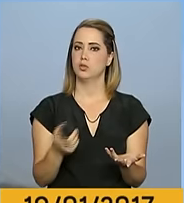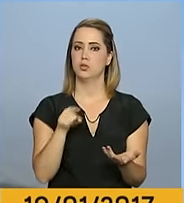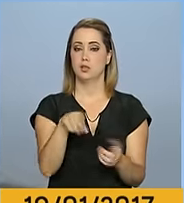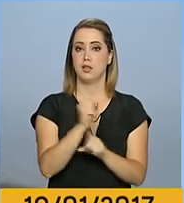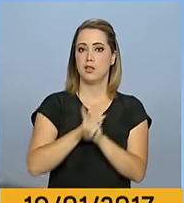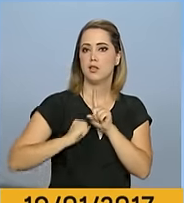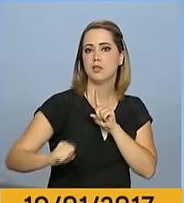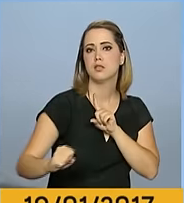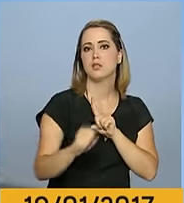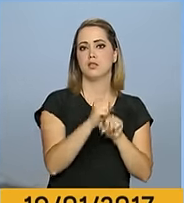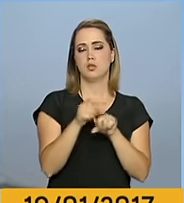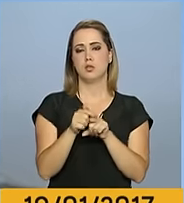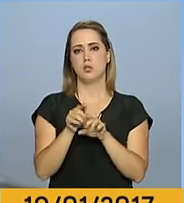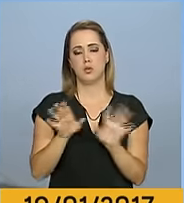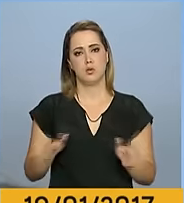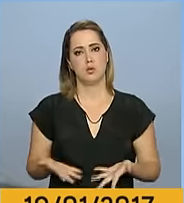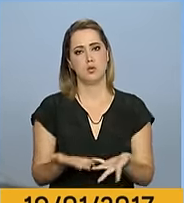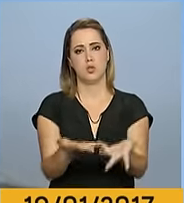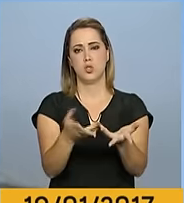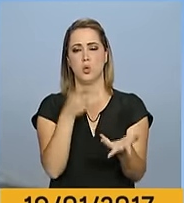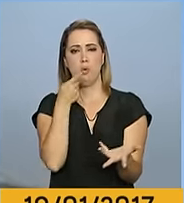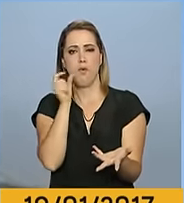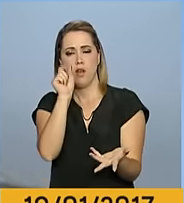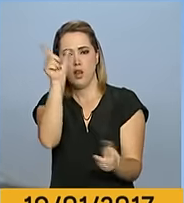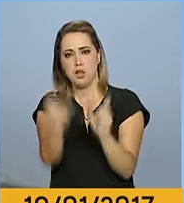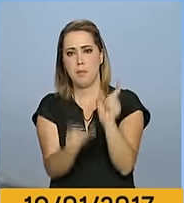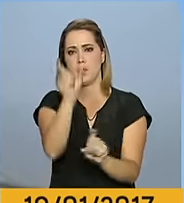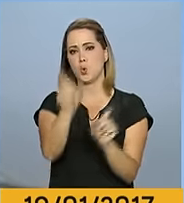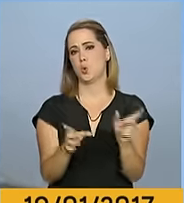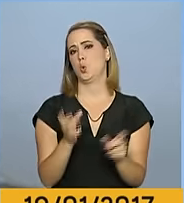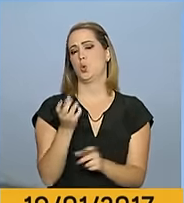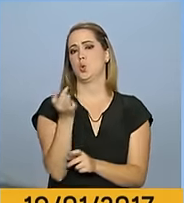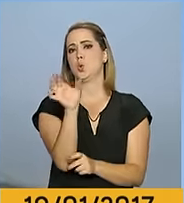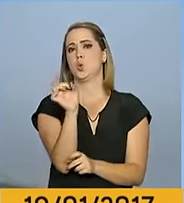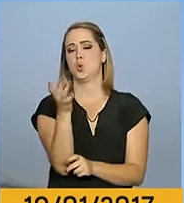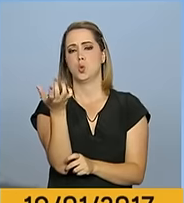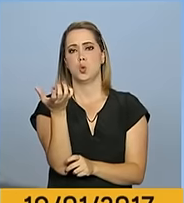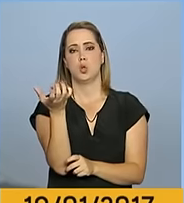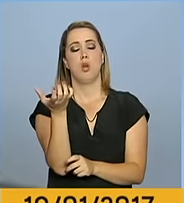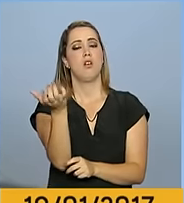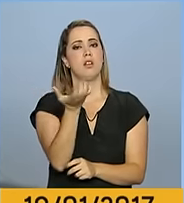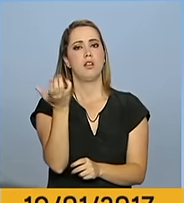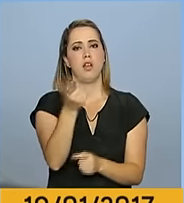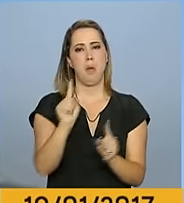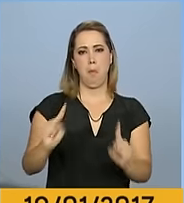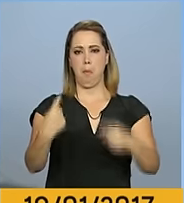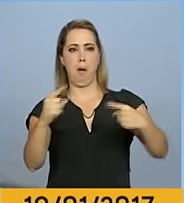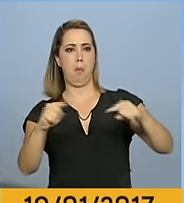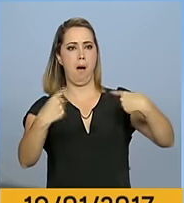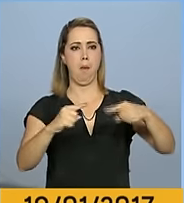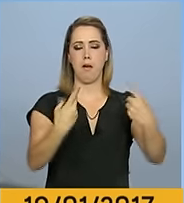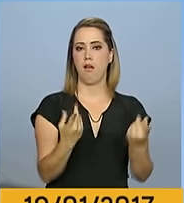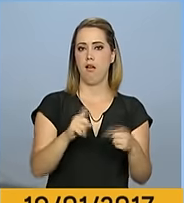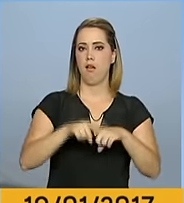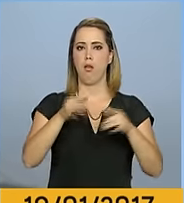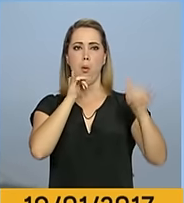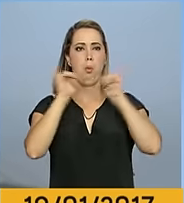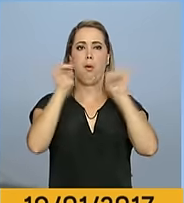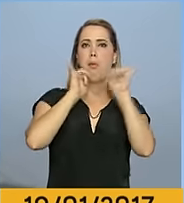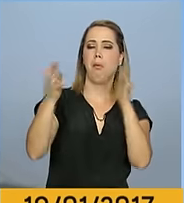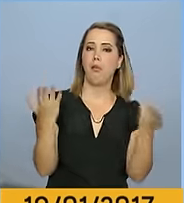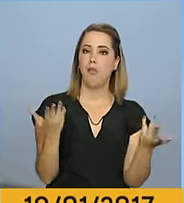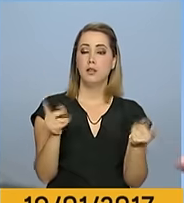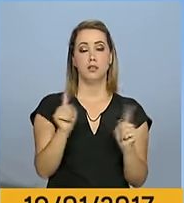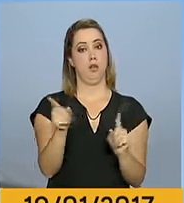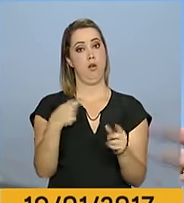produtiva, não digo daqueles que, na verdade, tentam apenas fazer oposição e alardeiam a oposição. E